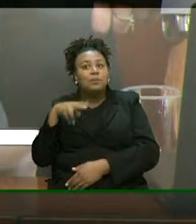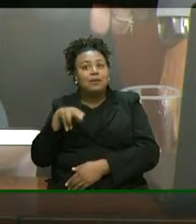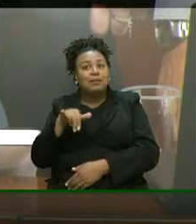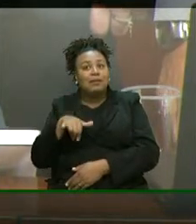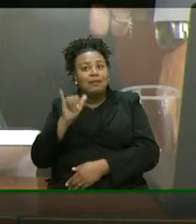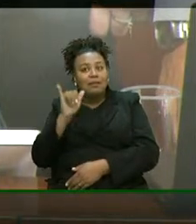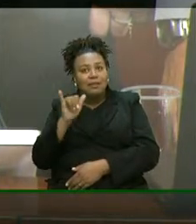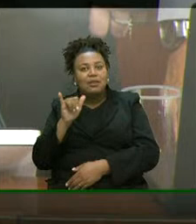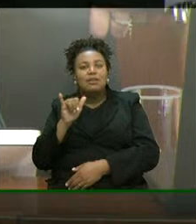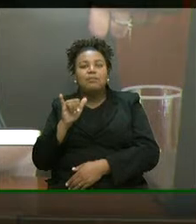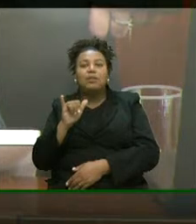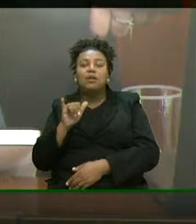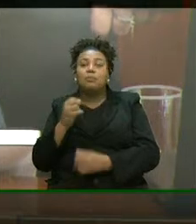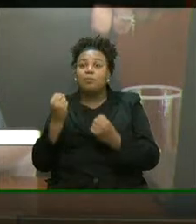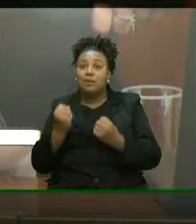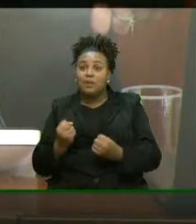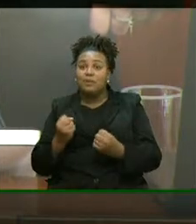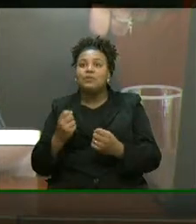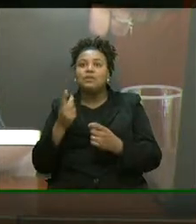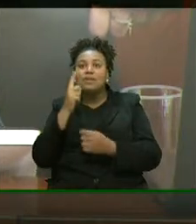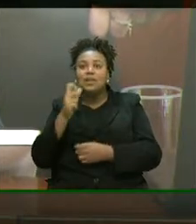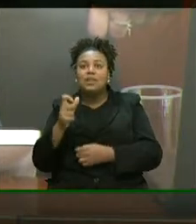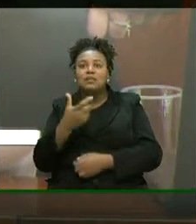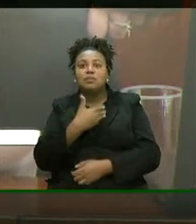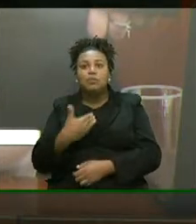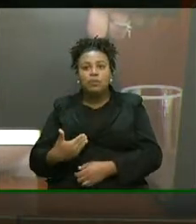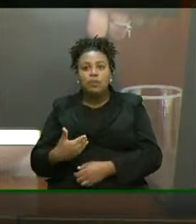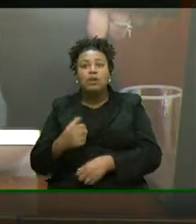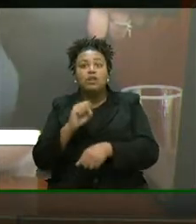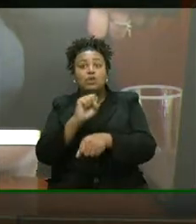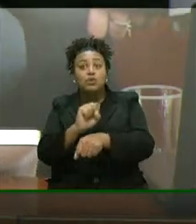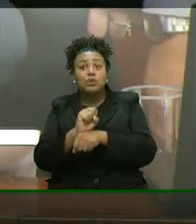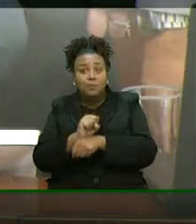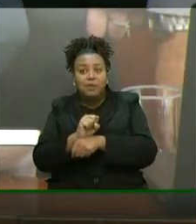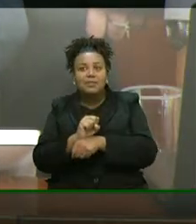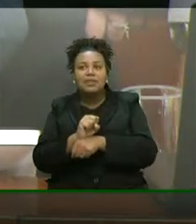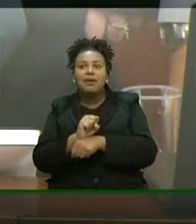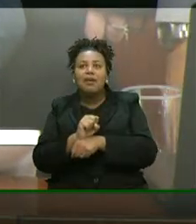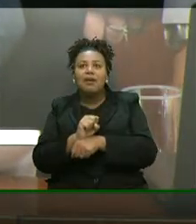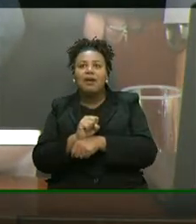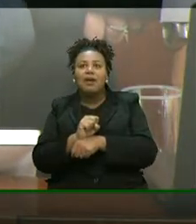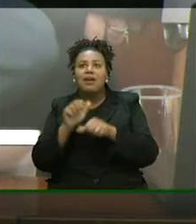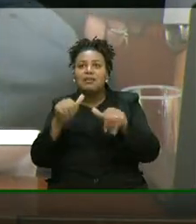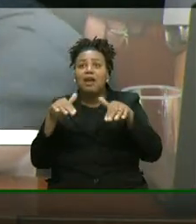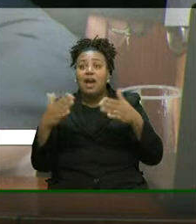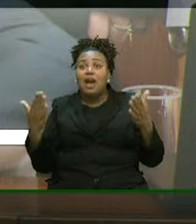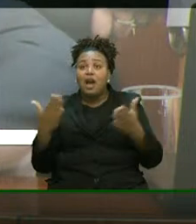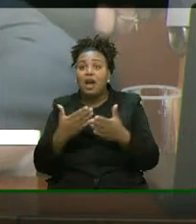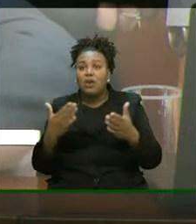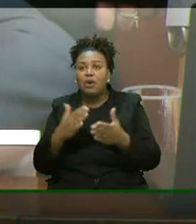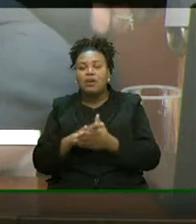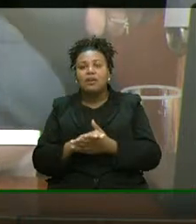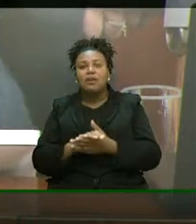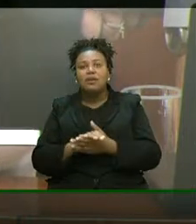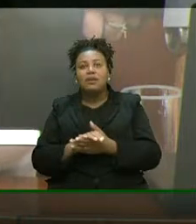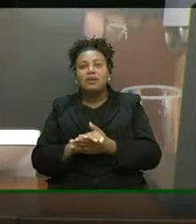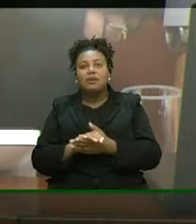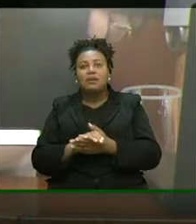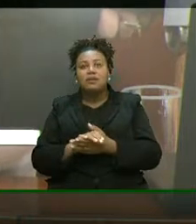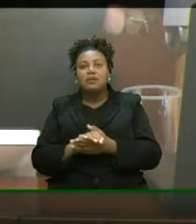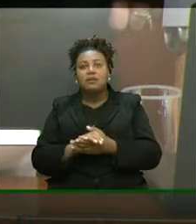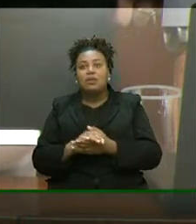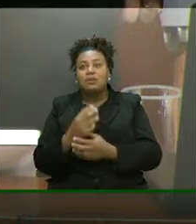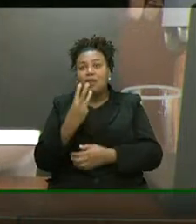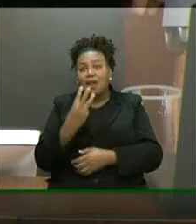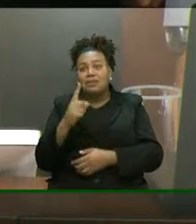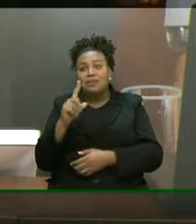pela grandeza da matéria também, que tem alto interesse público, está suspensa a sessão. Agora são 15 horas e 16